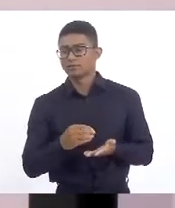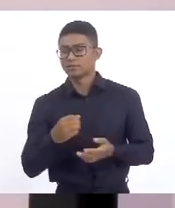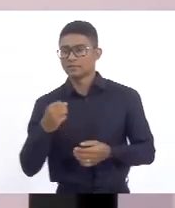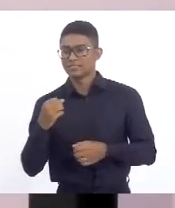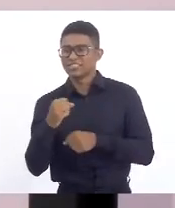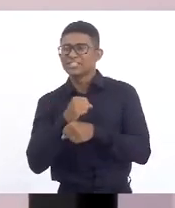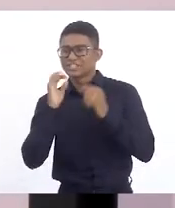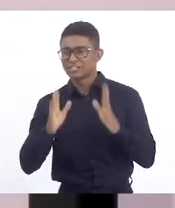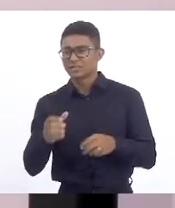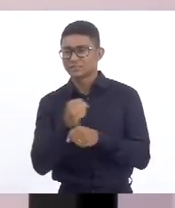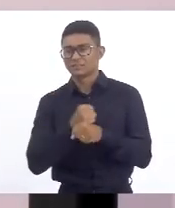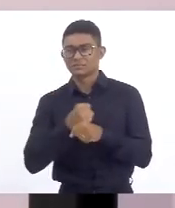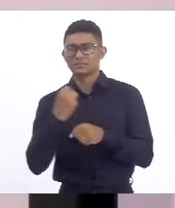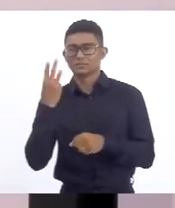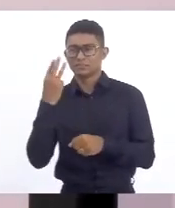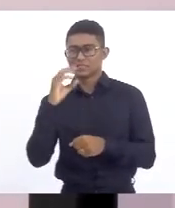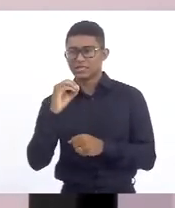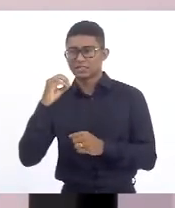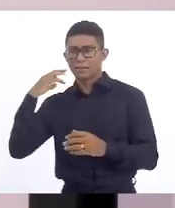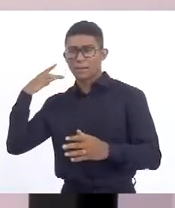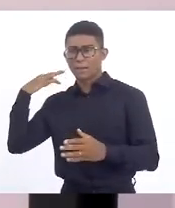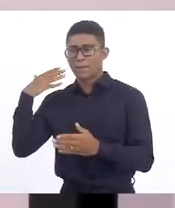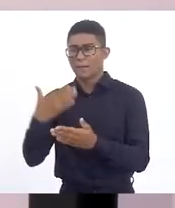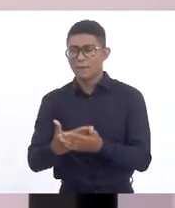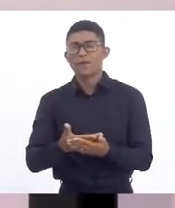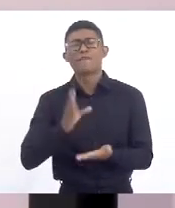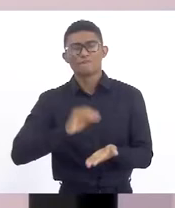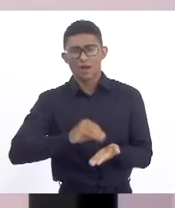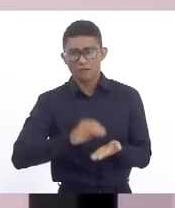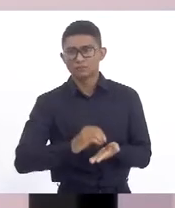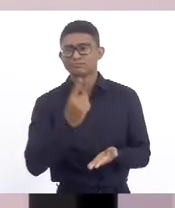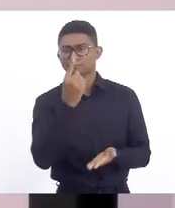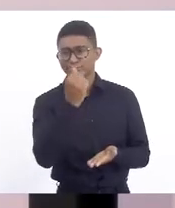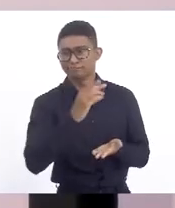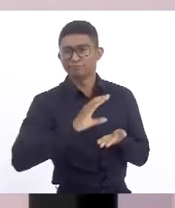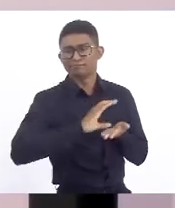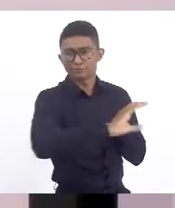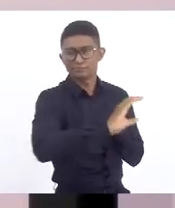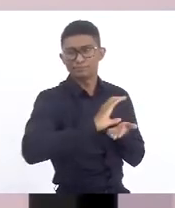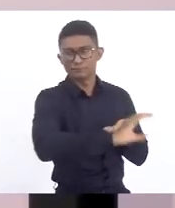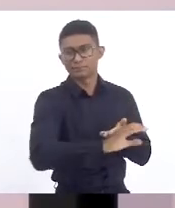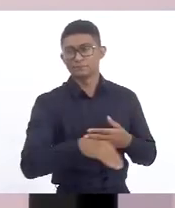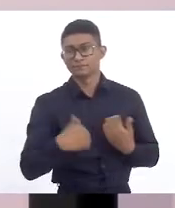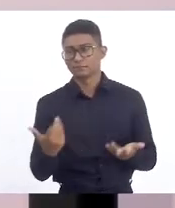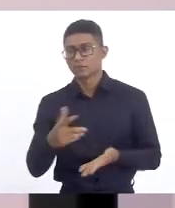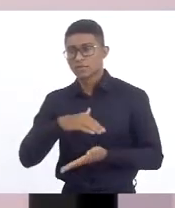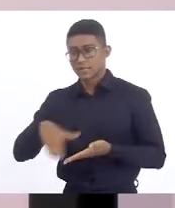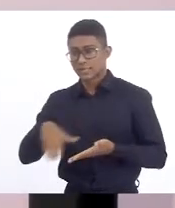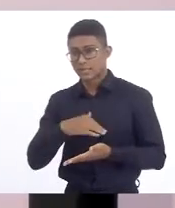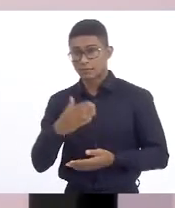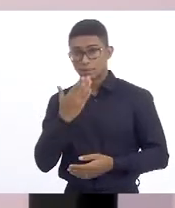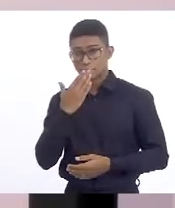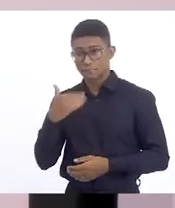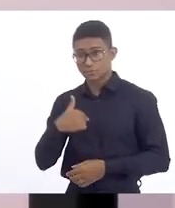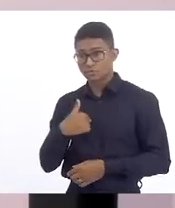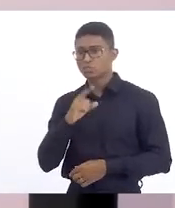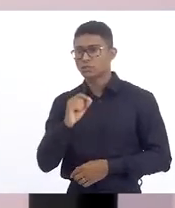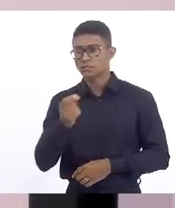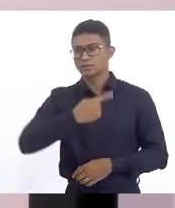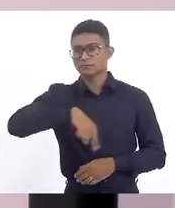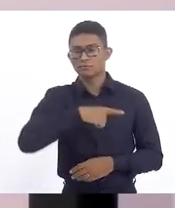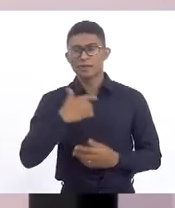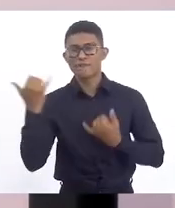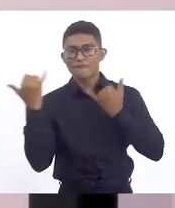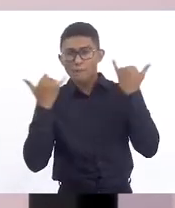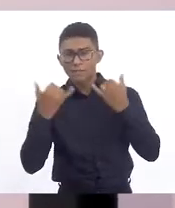anos. O nosso secretário Tiago Pampulha nos pediu que desse todas as informações de forma objetiva e transparente para essa comissão,